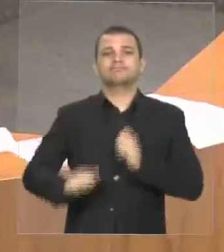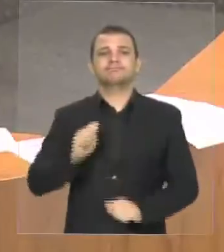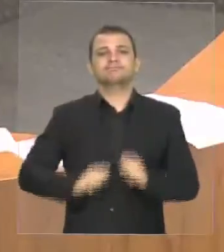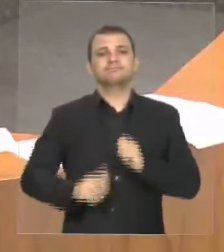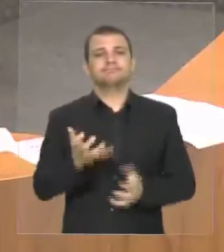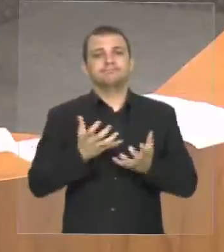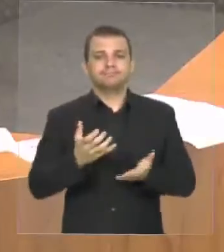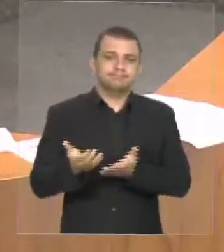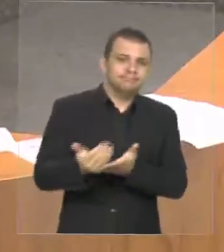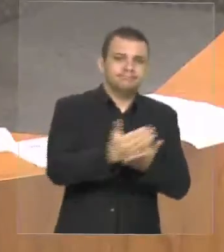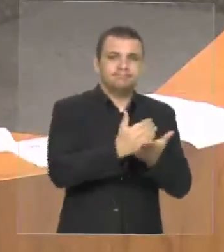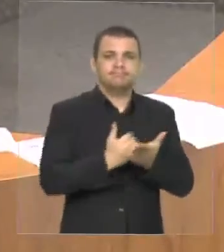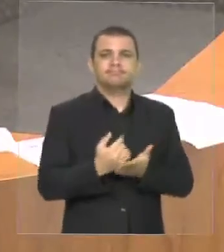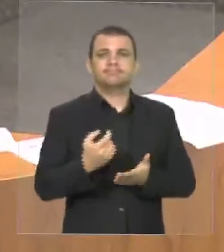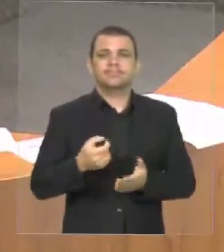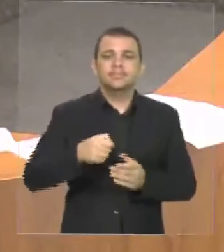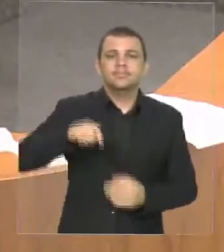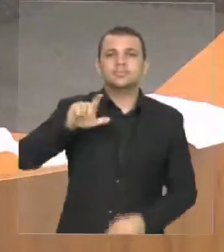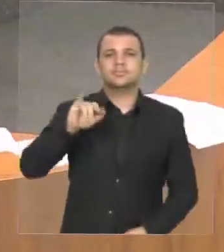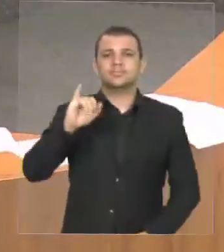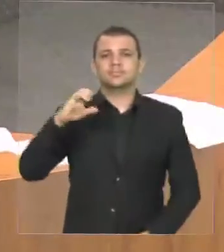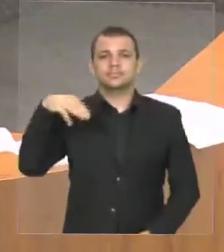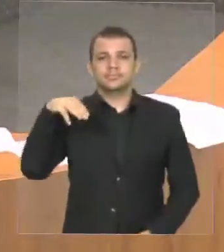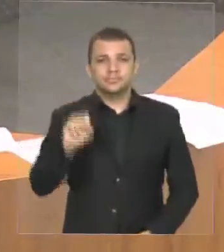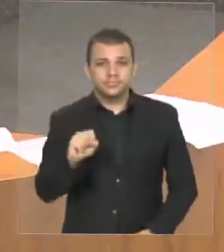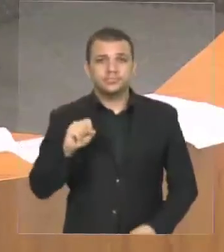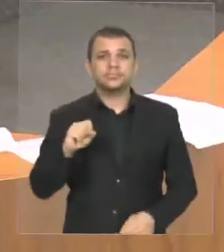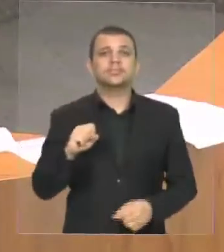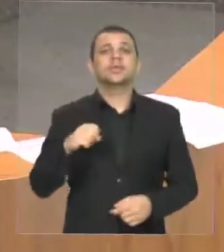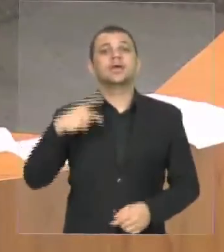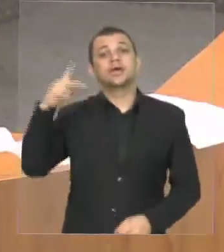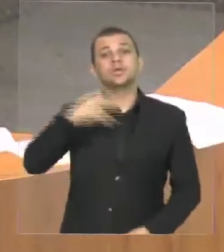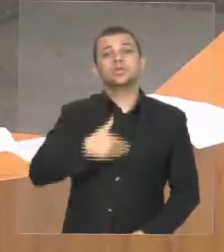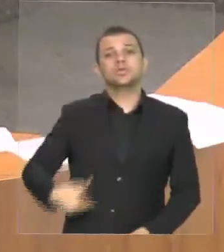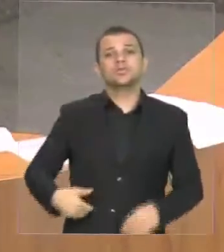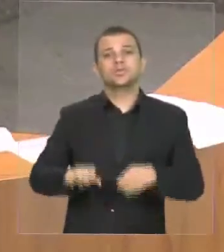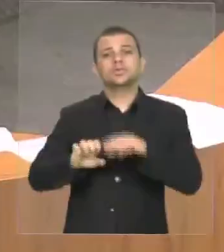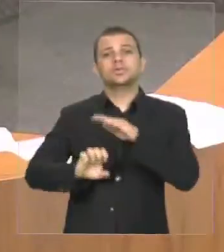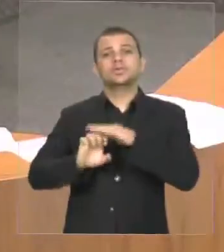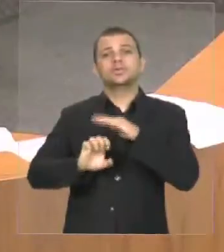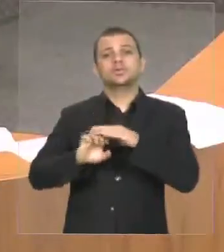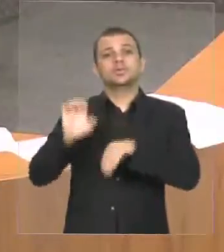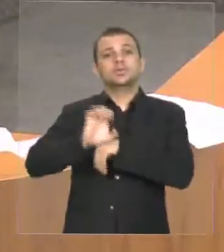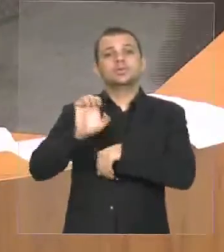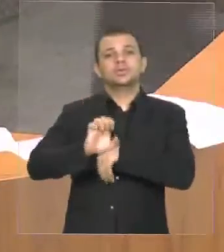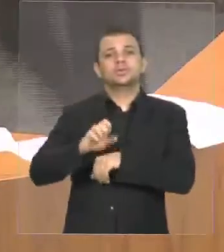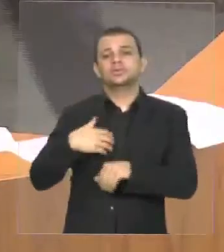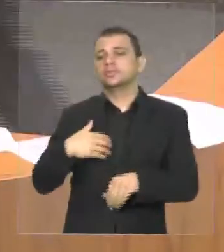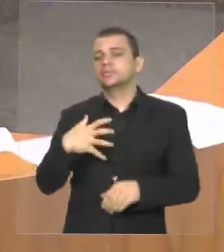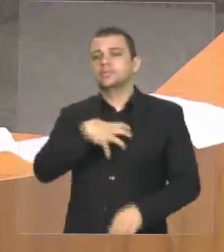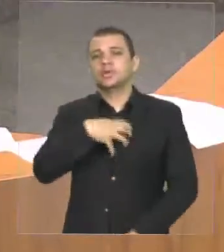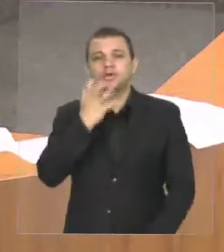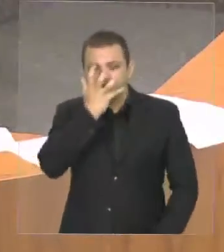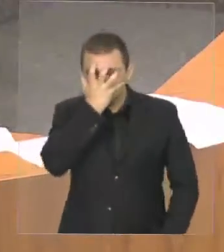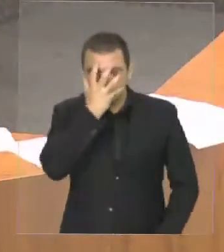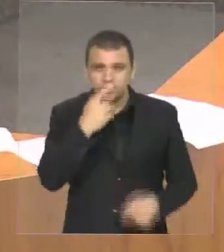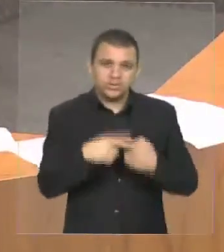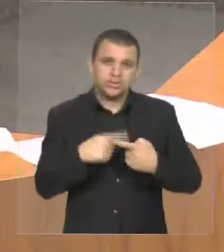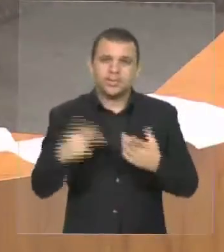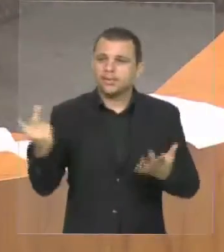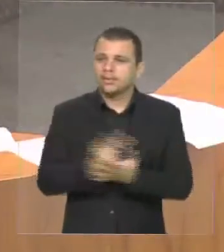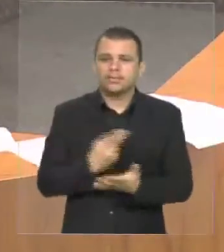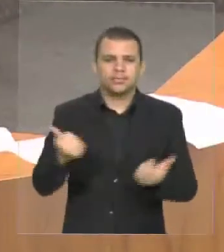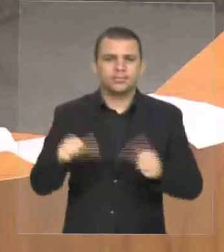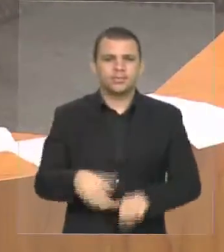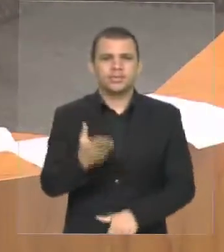aumento de ICMS, faz com que o governo do Estado passe vergonha e cause um erro crasso como